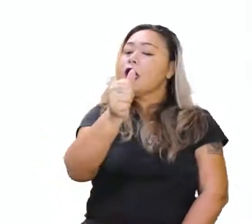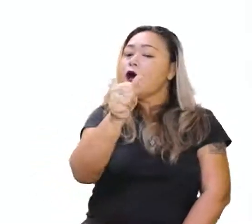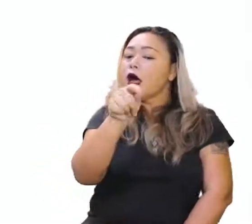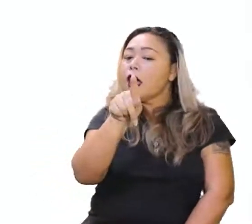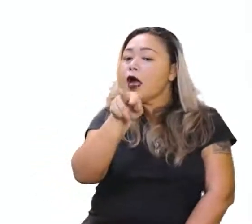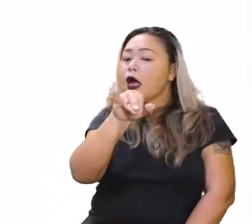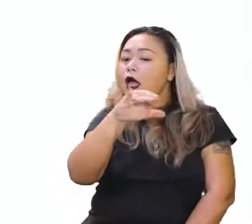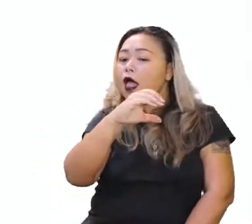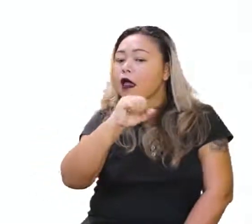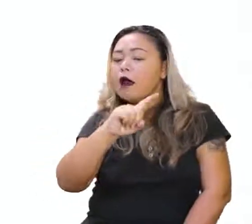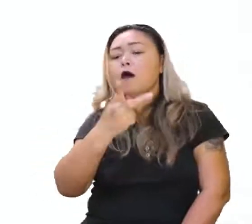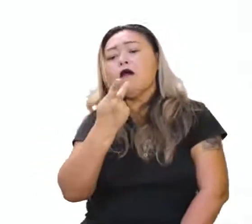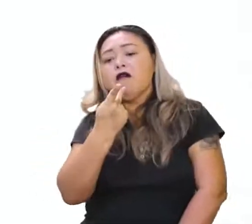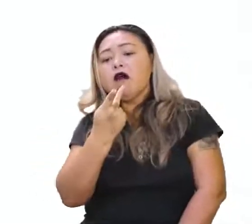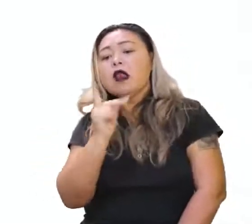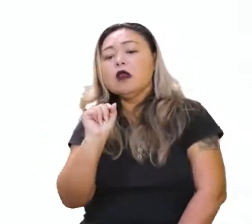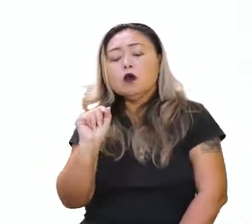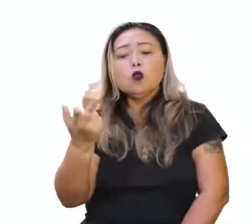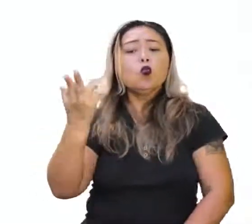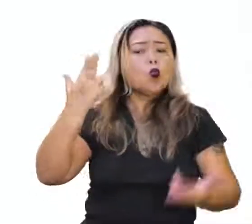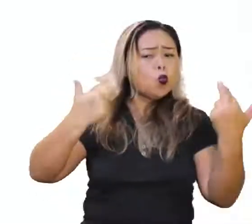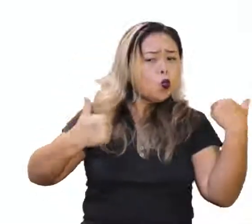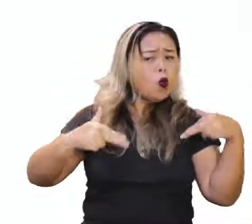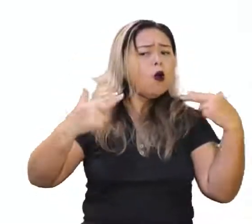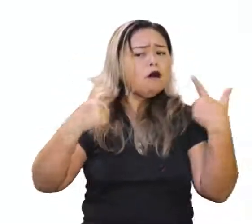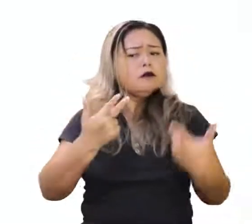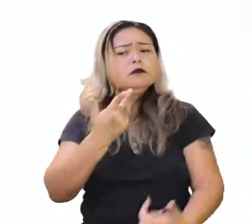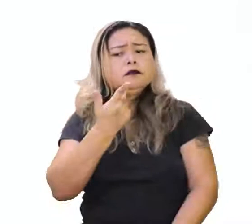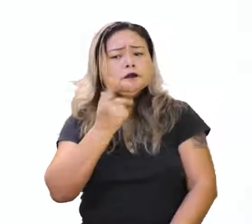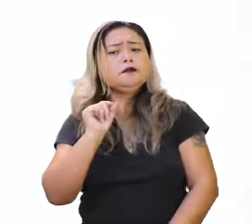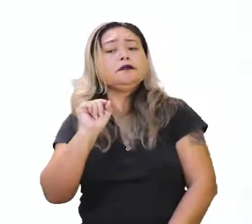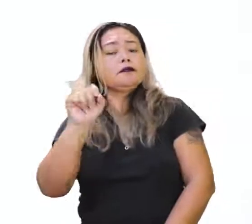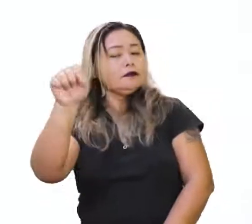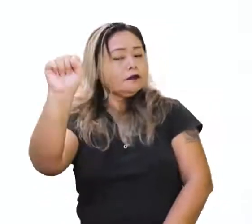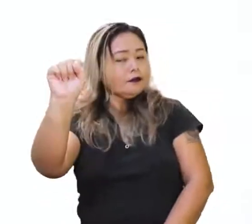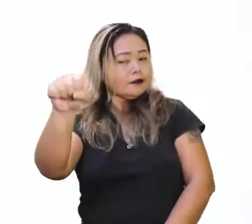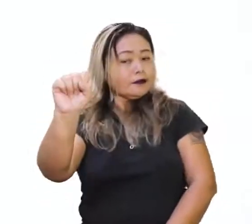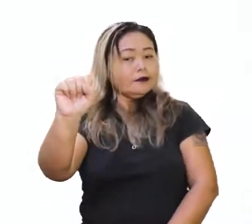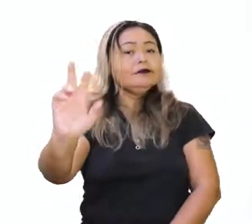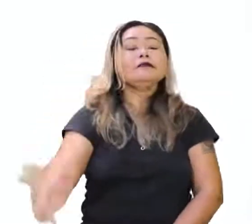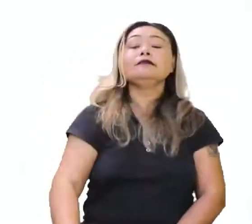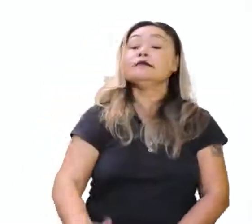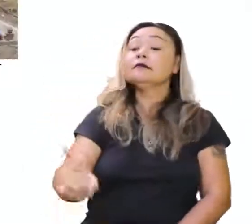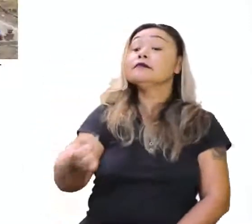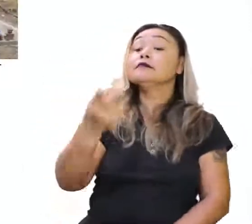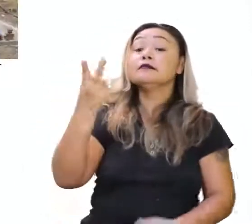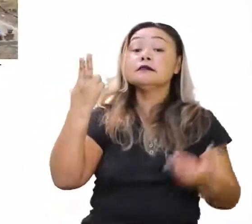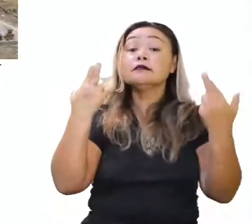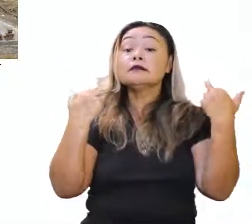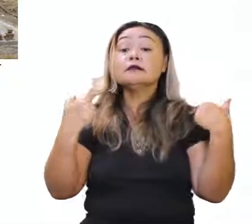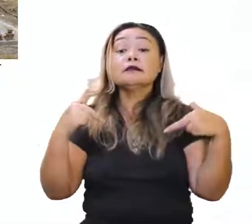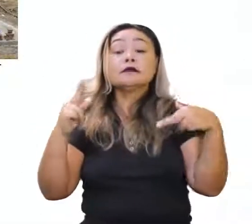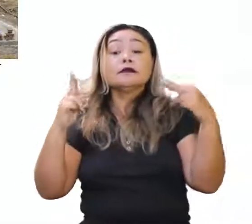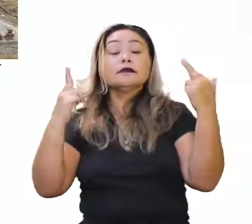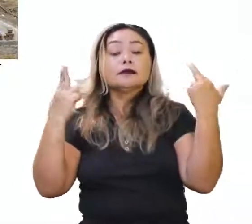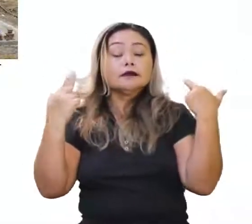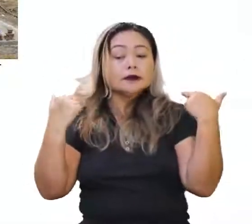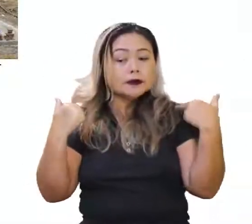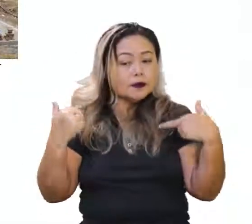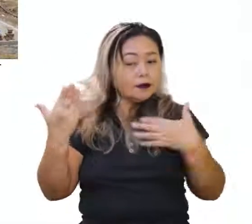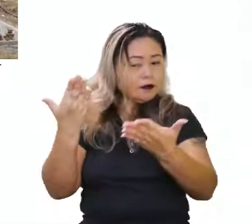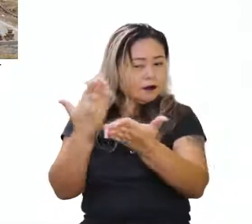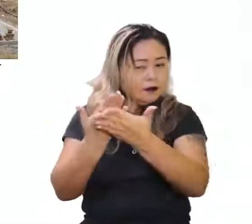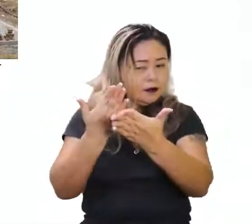Aprisco, professor, nós falamos dos apriscos nos ovinos. Isso. Ovino, pessoal, na